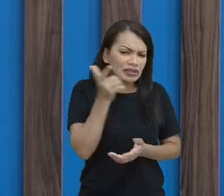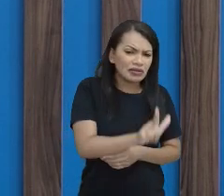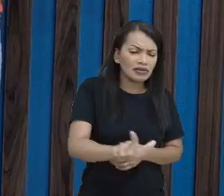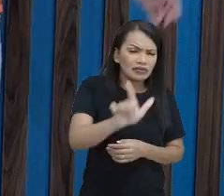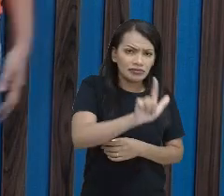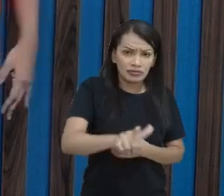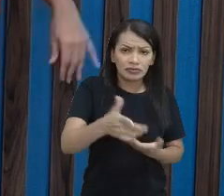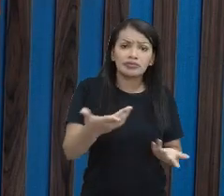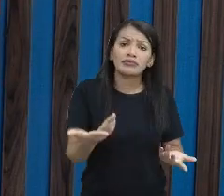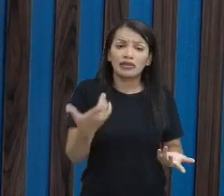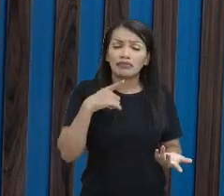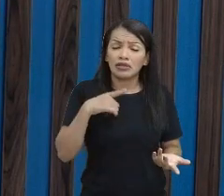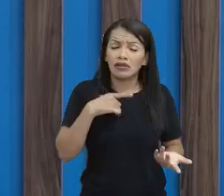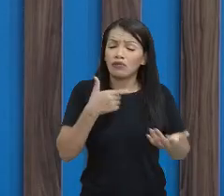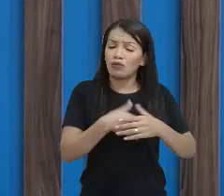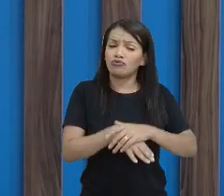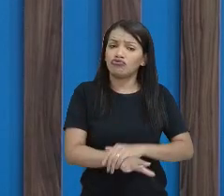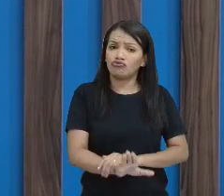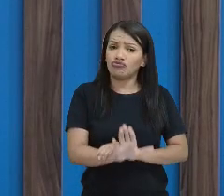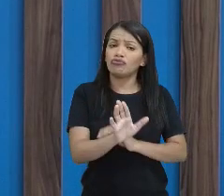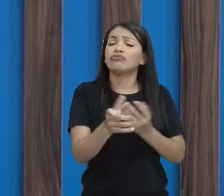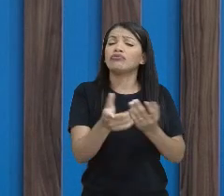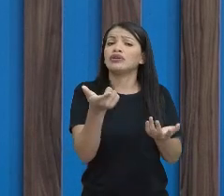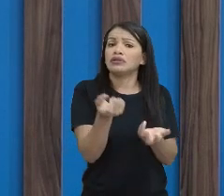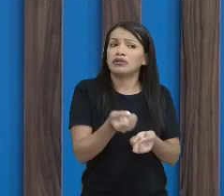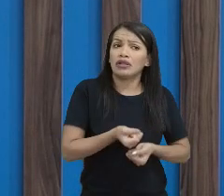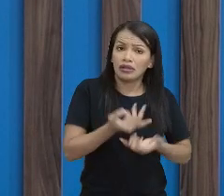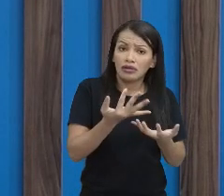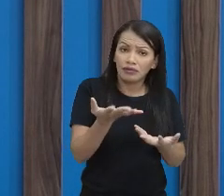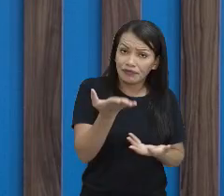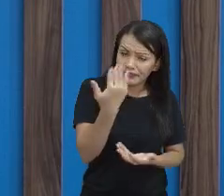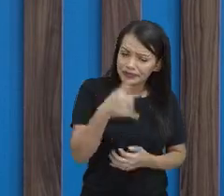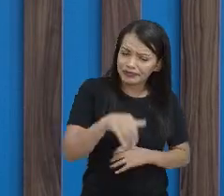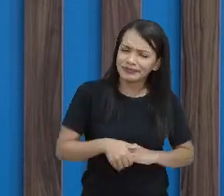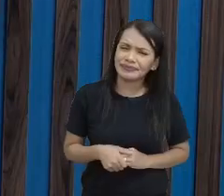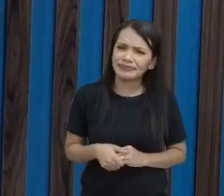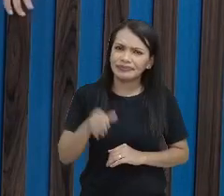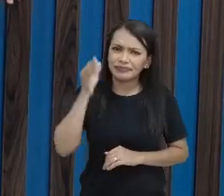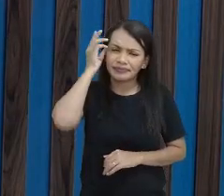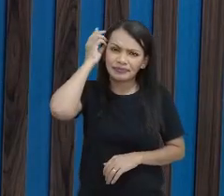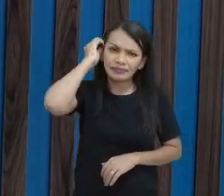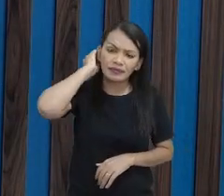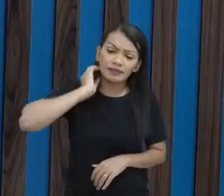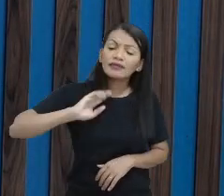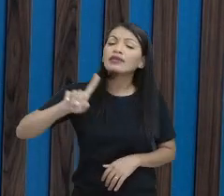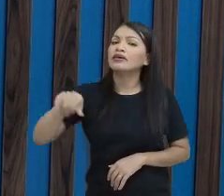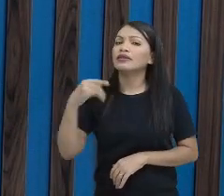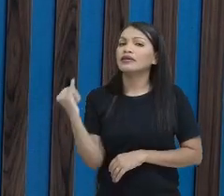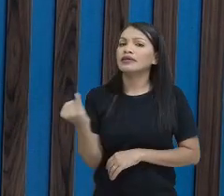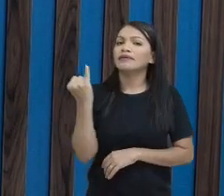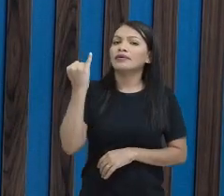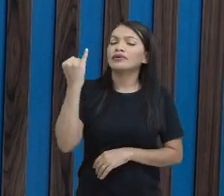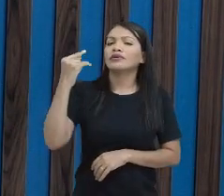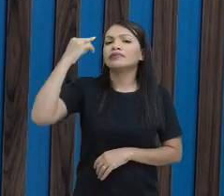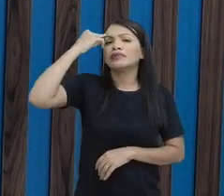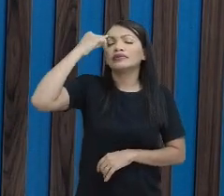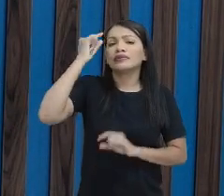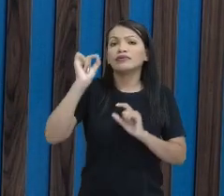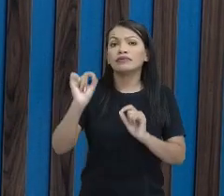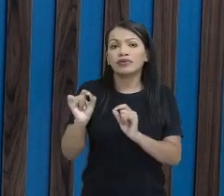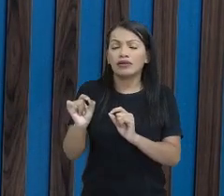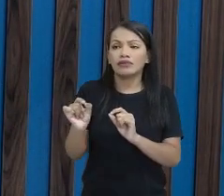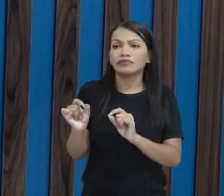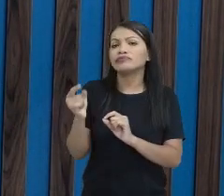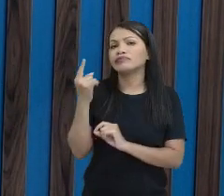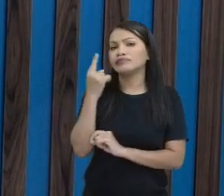literatura, habituados. Isso mesmo, professora Camille. Vamos embora. E aí, importante também pensar que os poemas de Oswald e